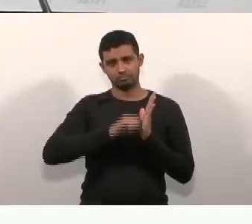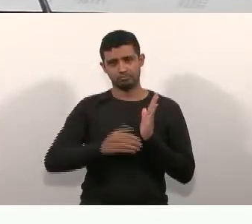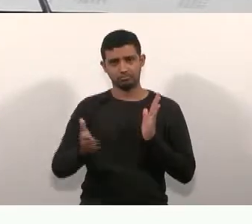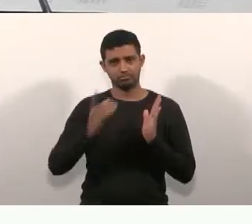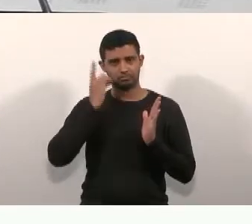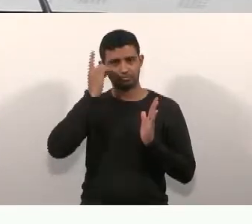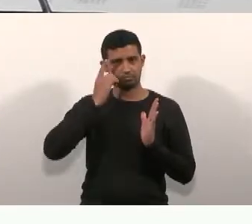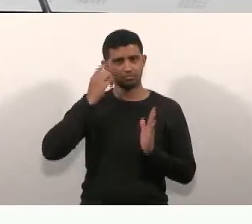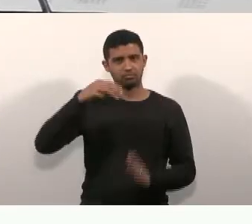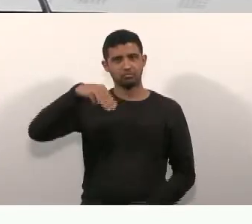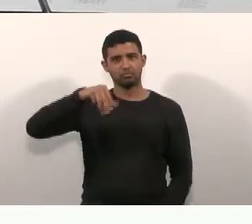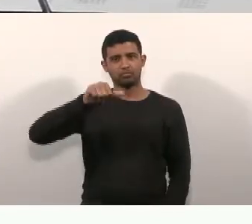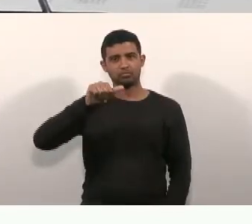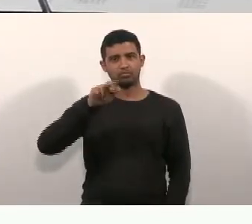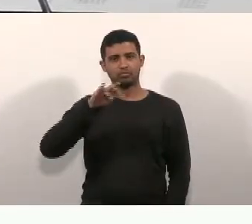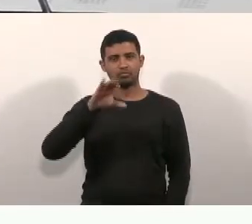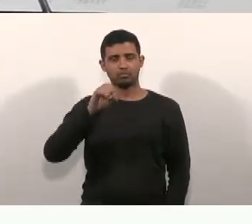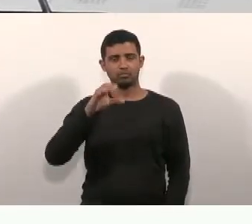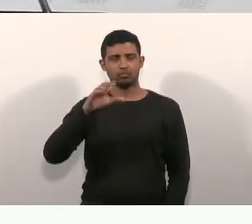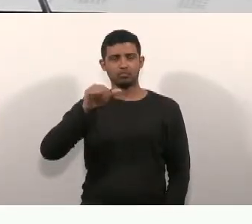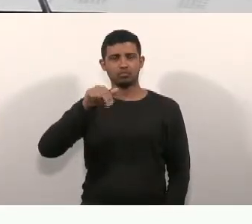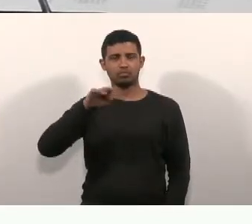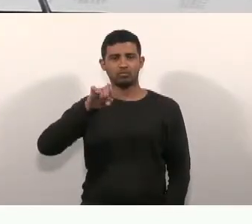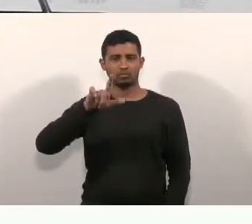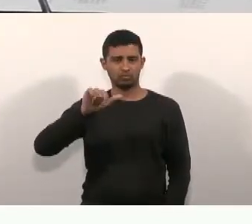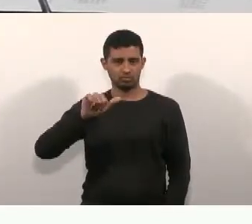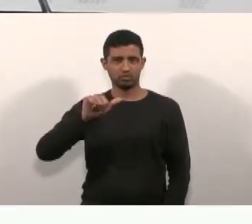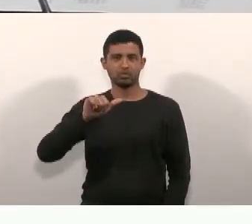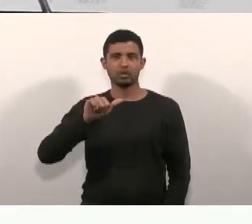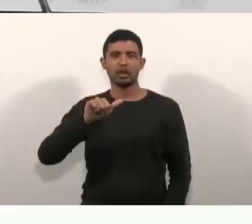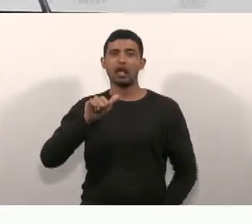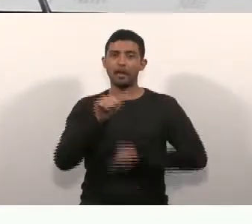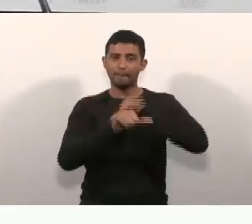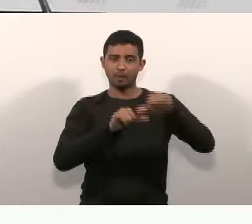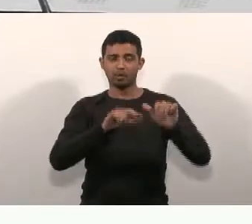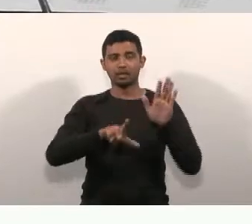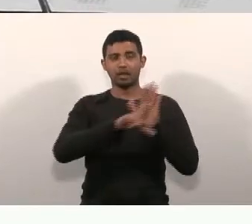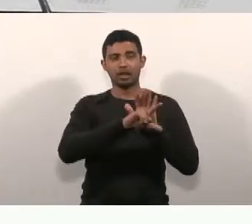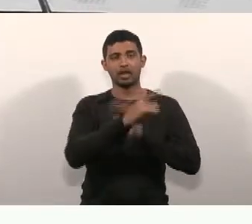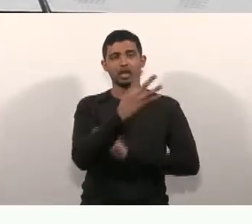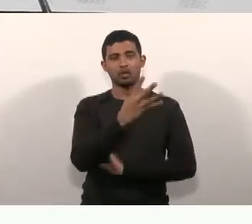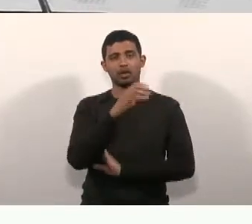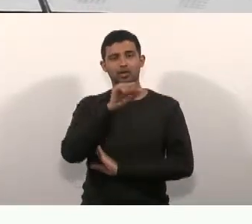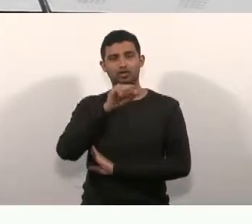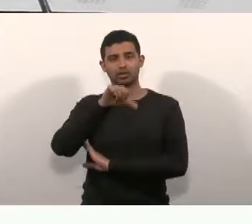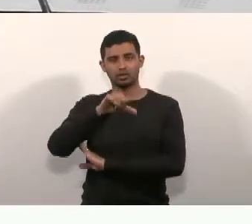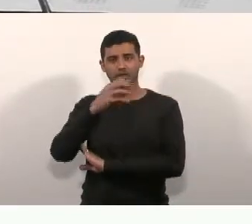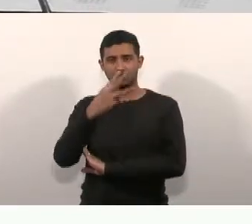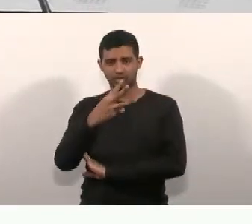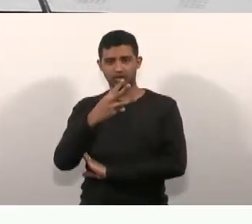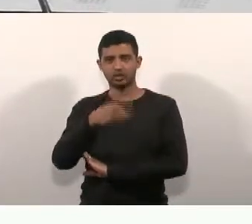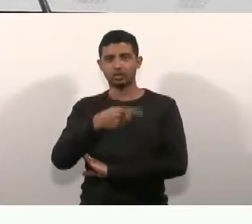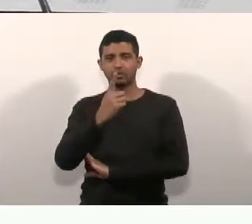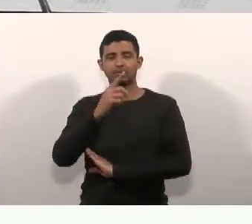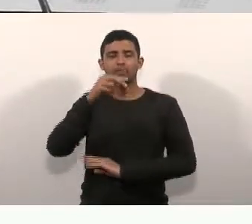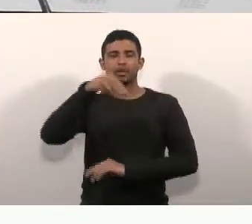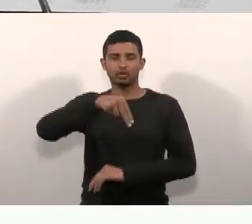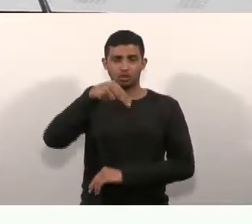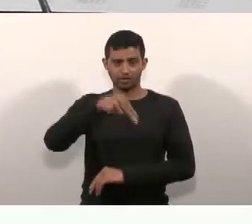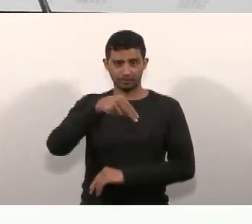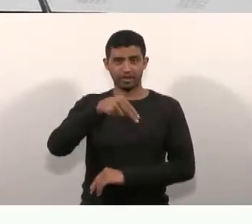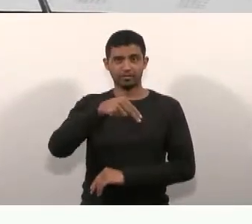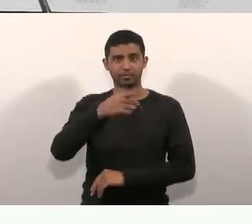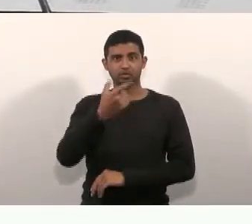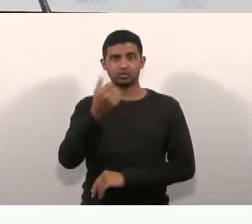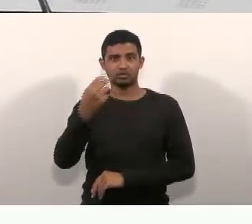do deputado Márcio Canella, que altera a Lei 4893, de 1º de novembro de 2006, para